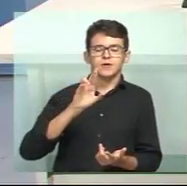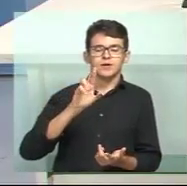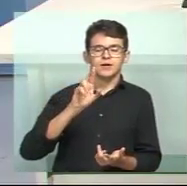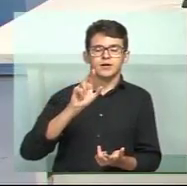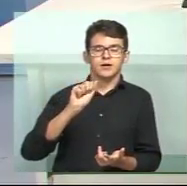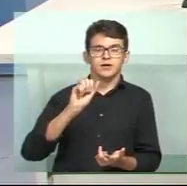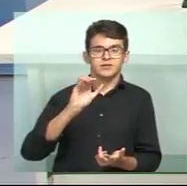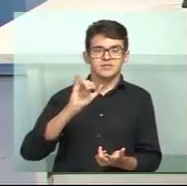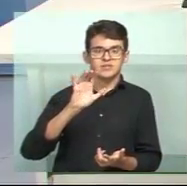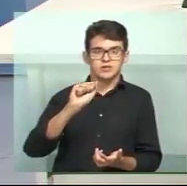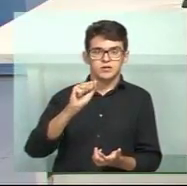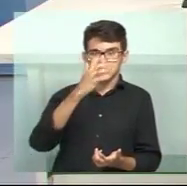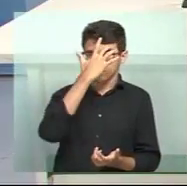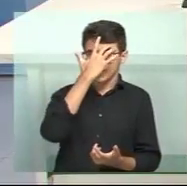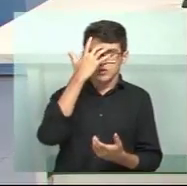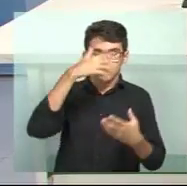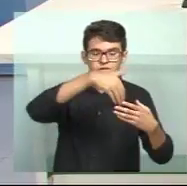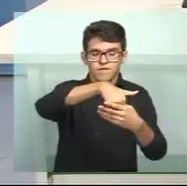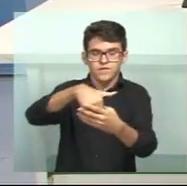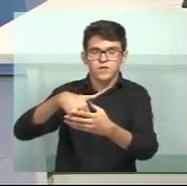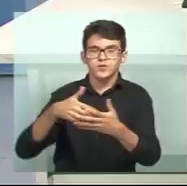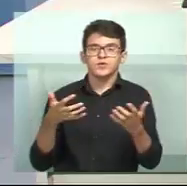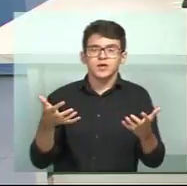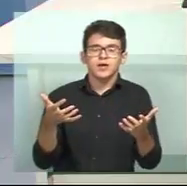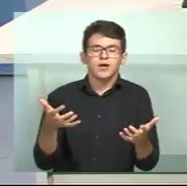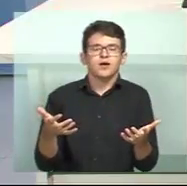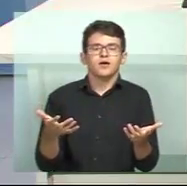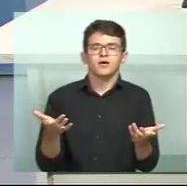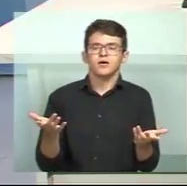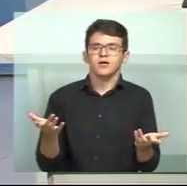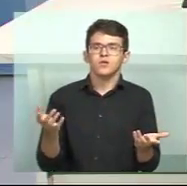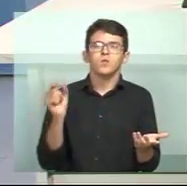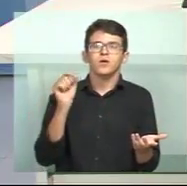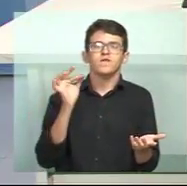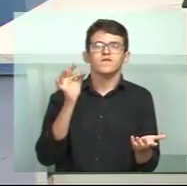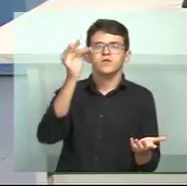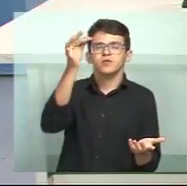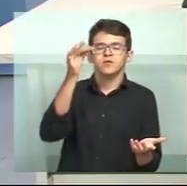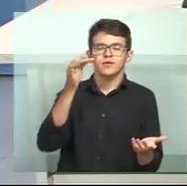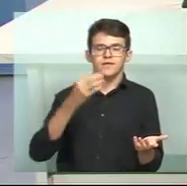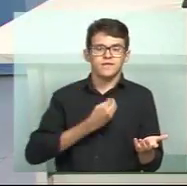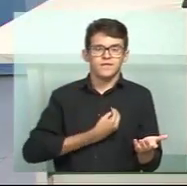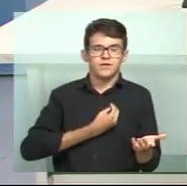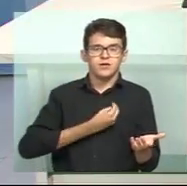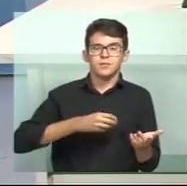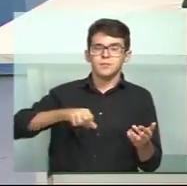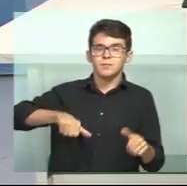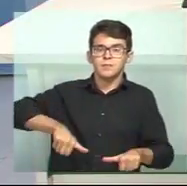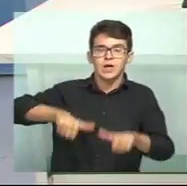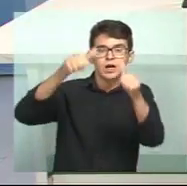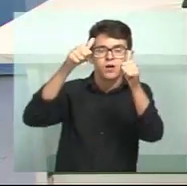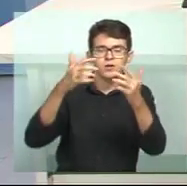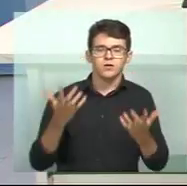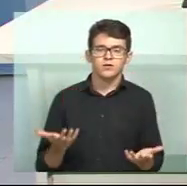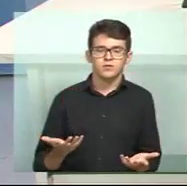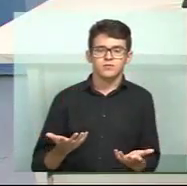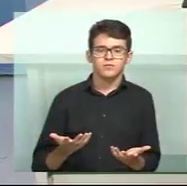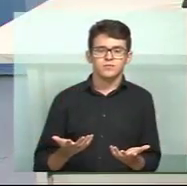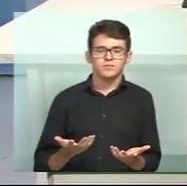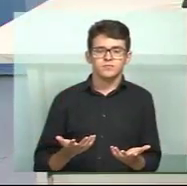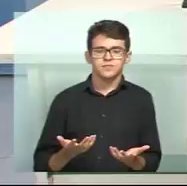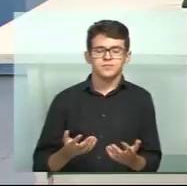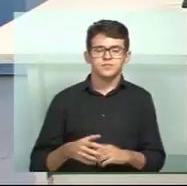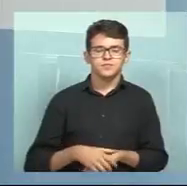vida. O que falta, que você cobra, que eu acho também que elas não deveriam fazer, é dar as costas